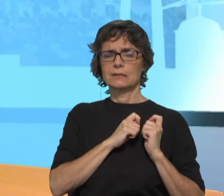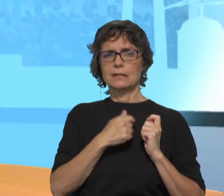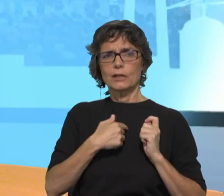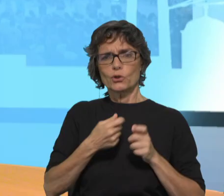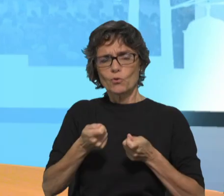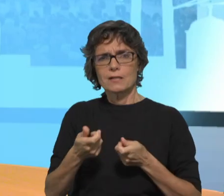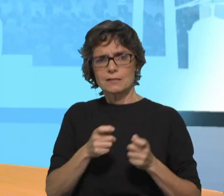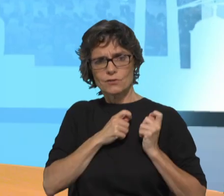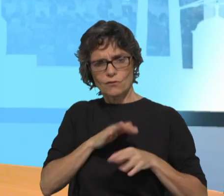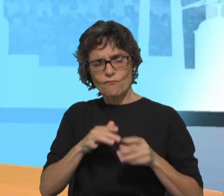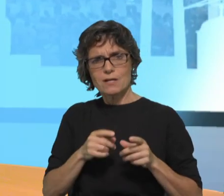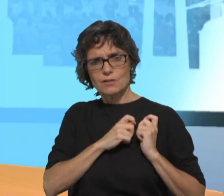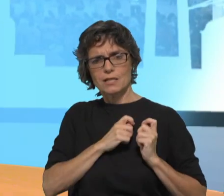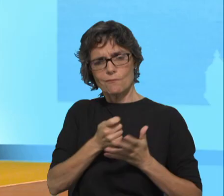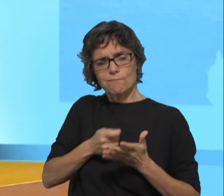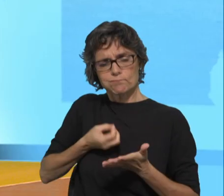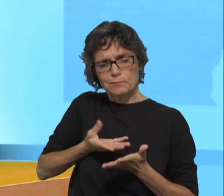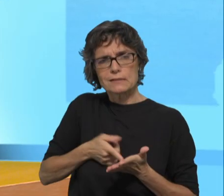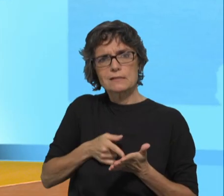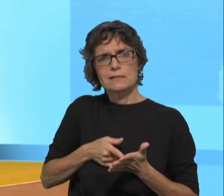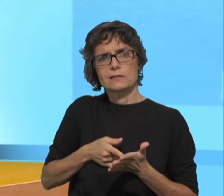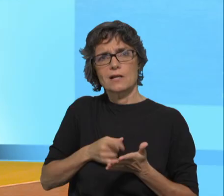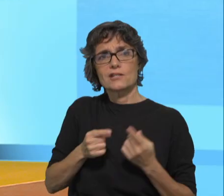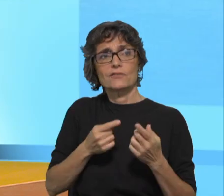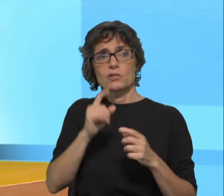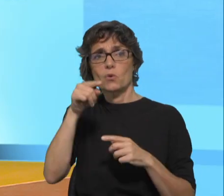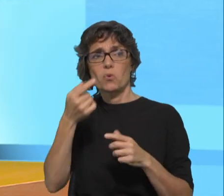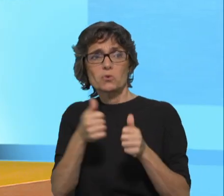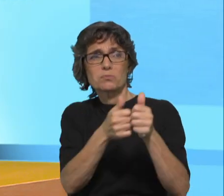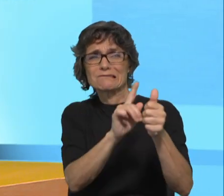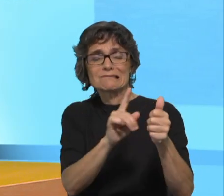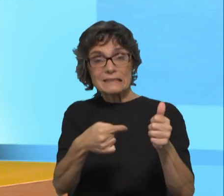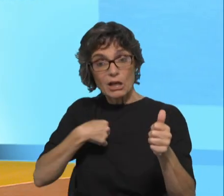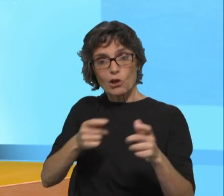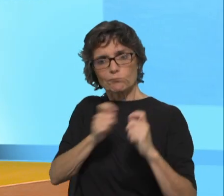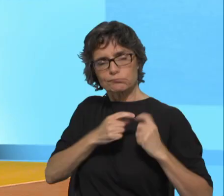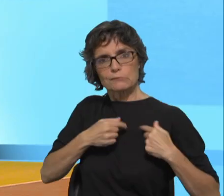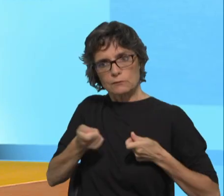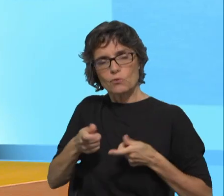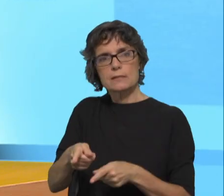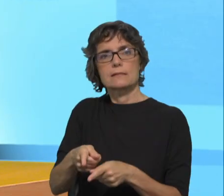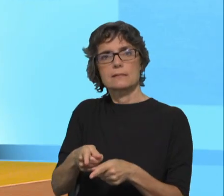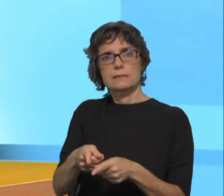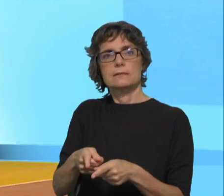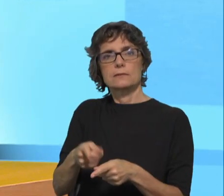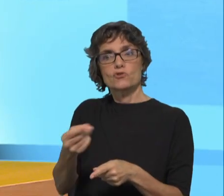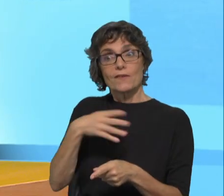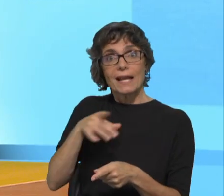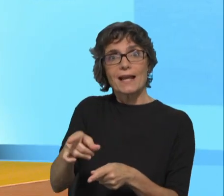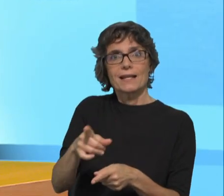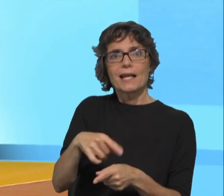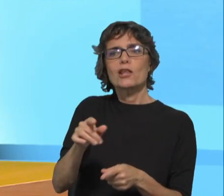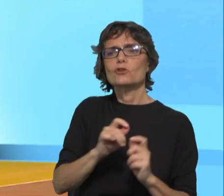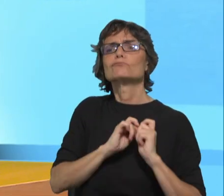eles e que às vezes este pensamento até não corresponde à sua vontade, é convencê-los e dar-lhes